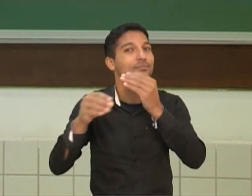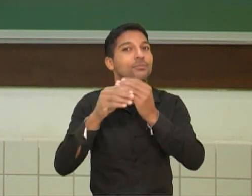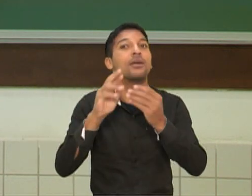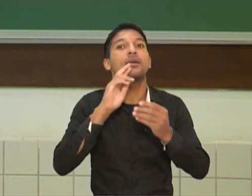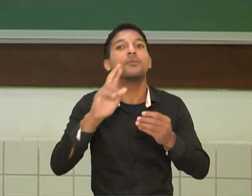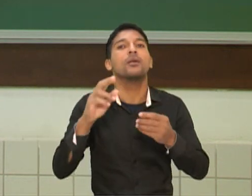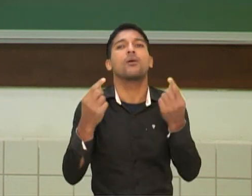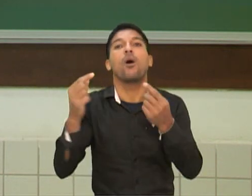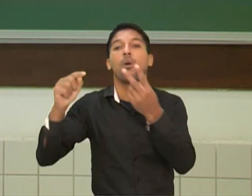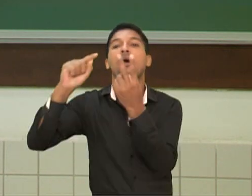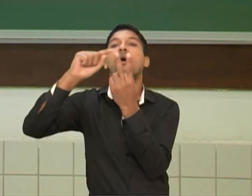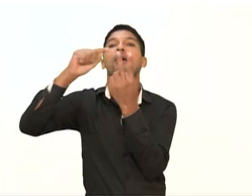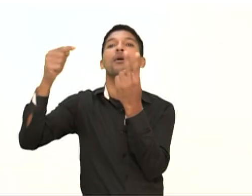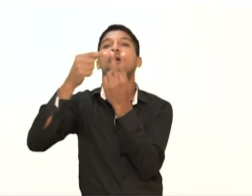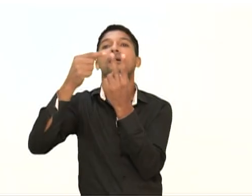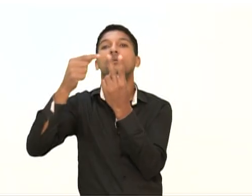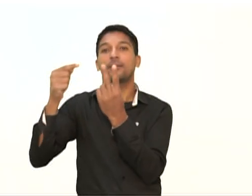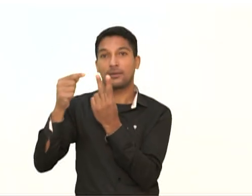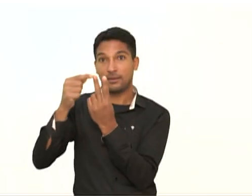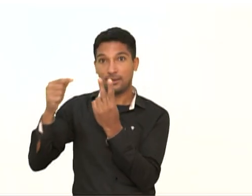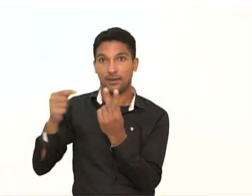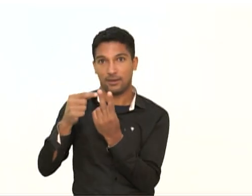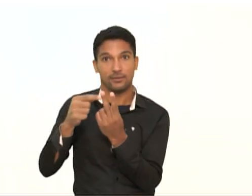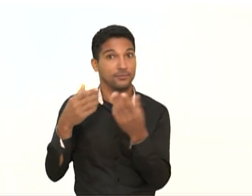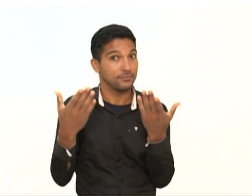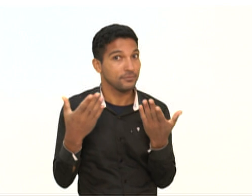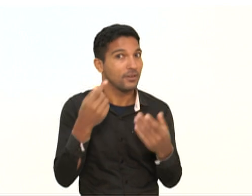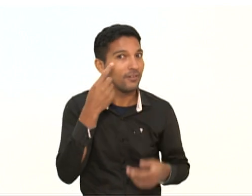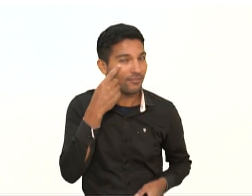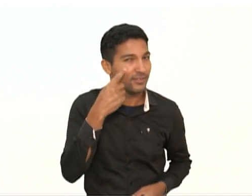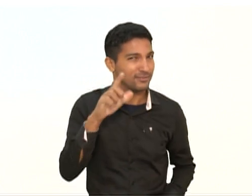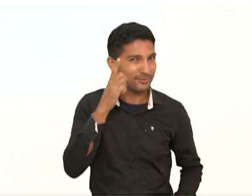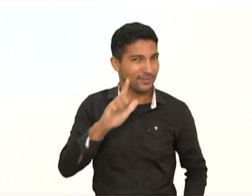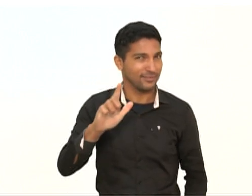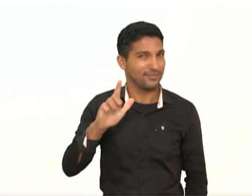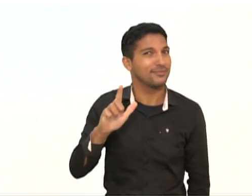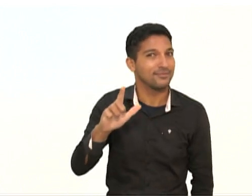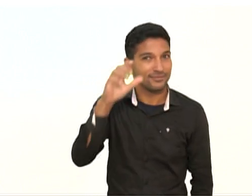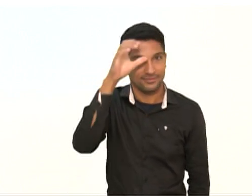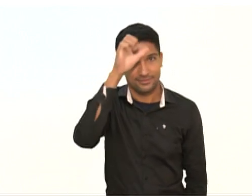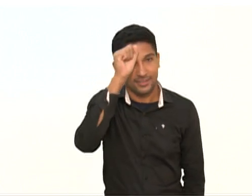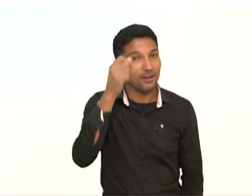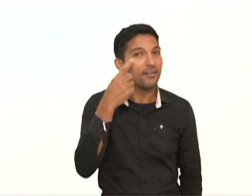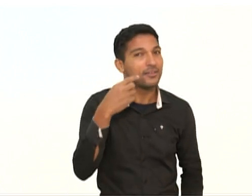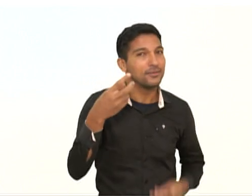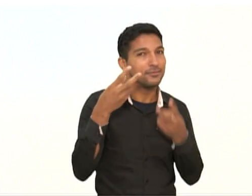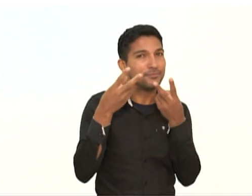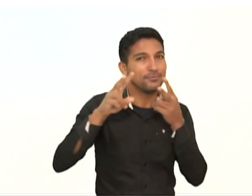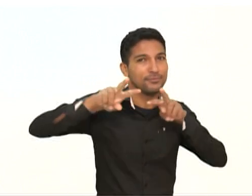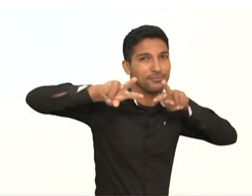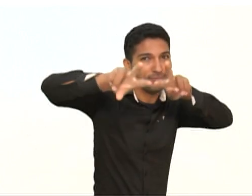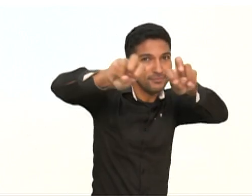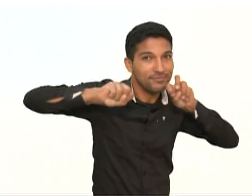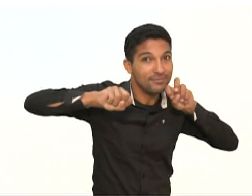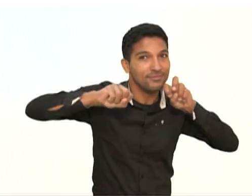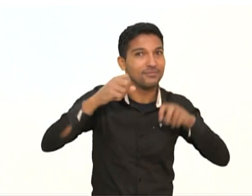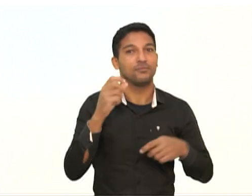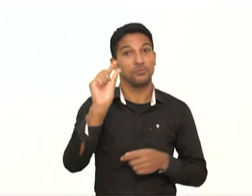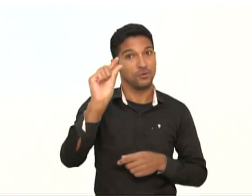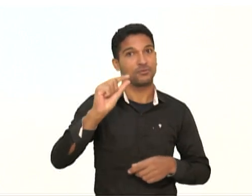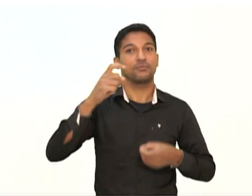respostas. Quais são essas raízes? Vamos ver se você vai me passar, daí se eu vou conseguir ouvir daqui de casa. Até daqui a pouquinho.